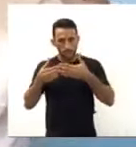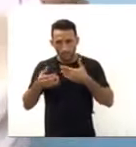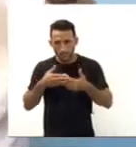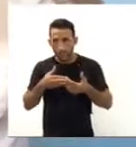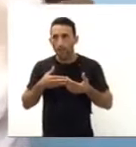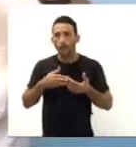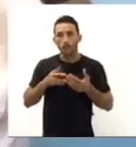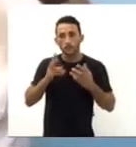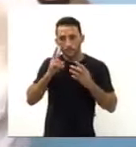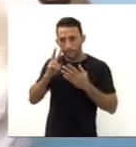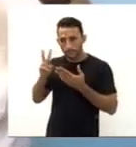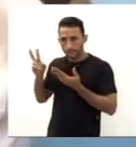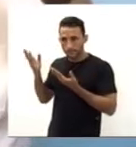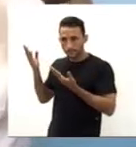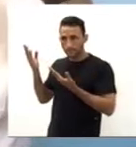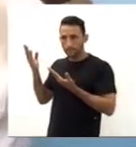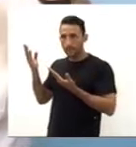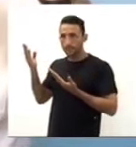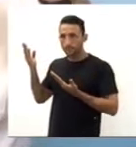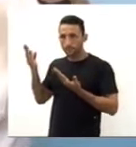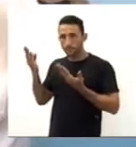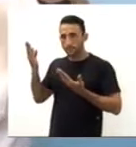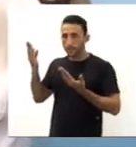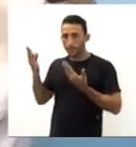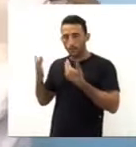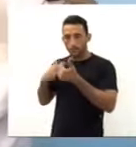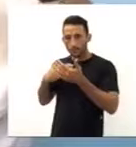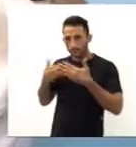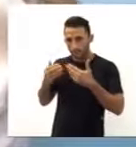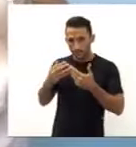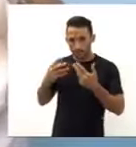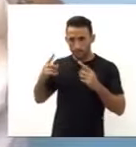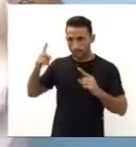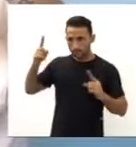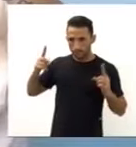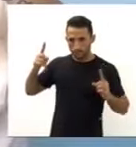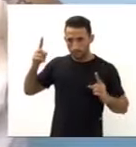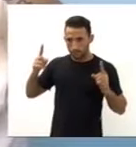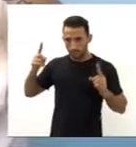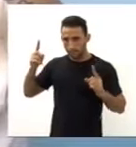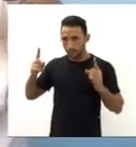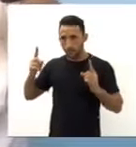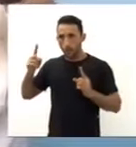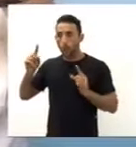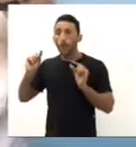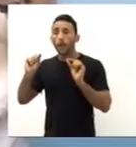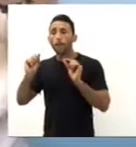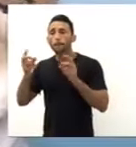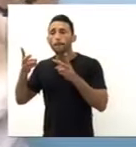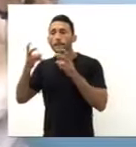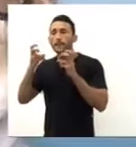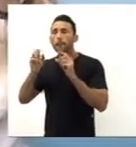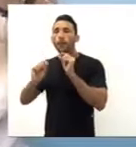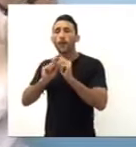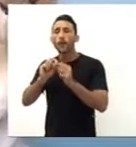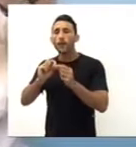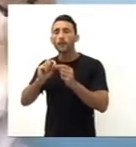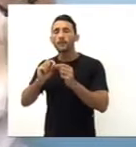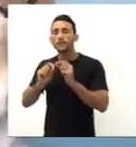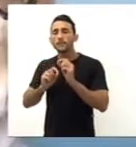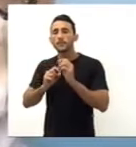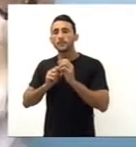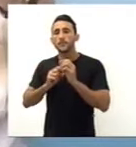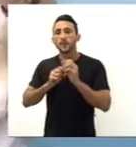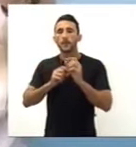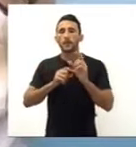ele 60 e 30. Então, onde eu olho o meu triângulo, eu vejo o seguinte: cateto oposto sobre